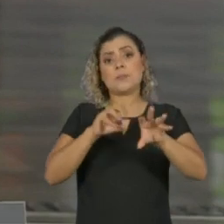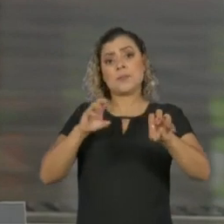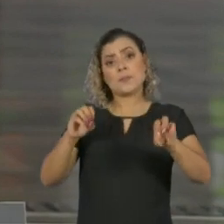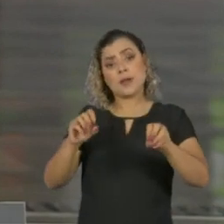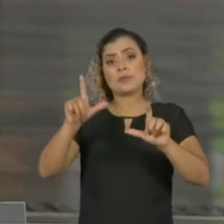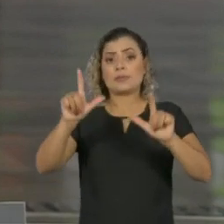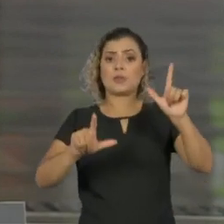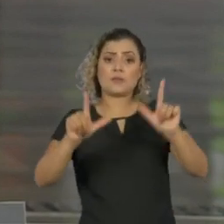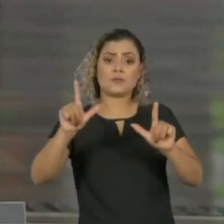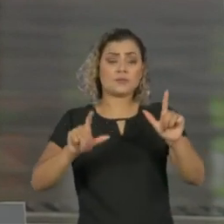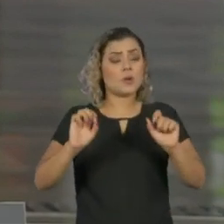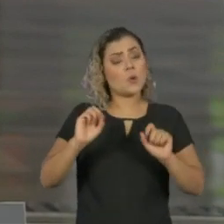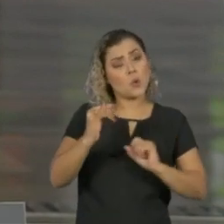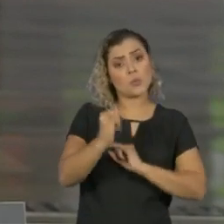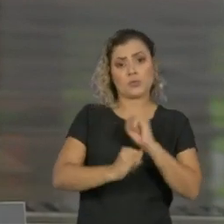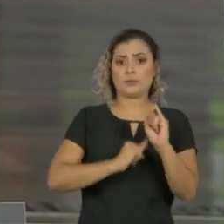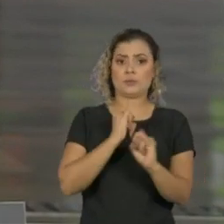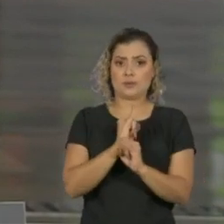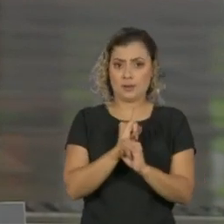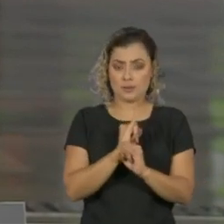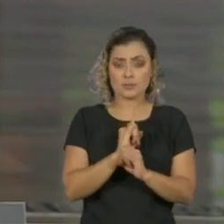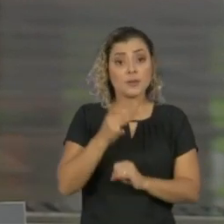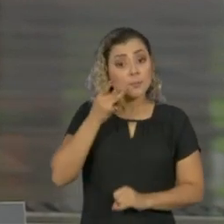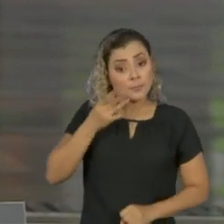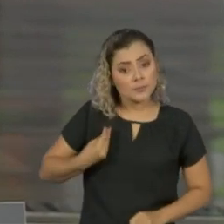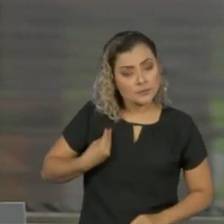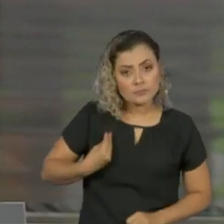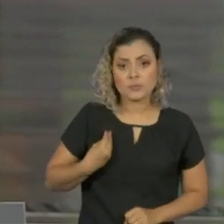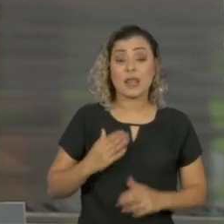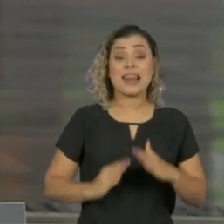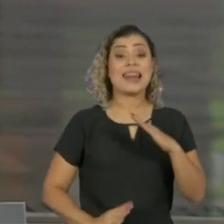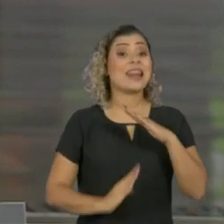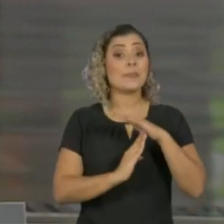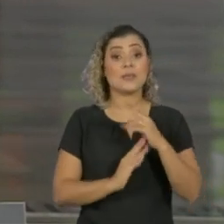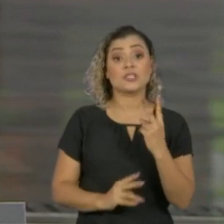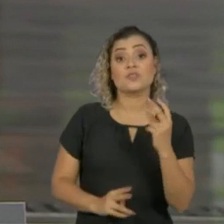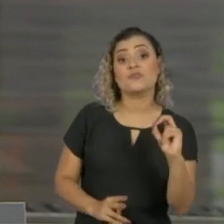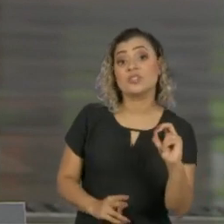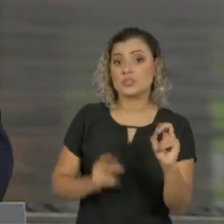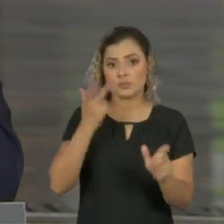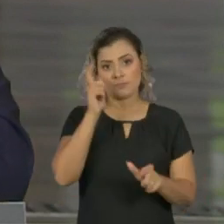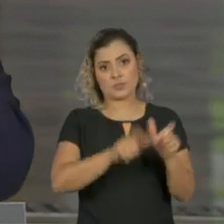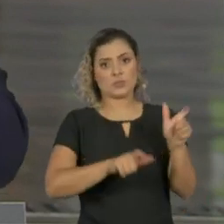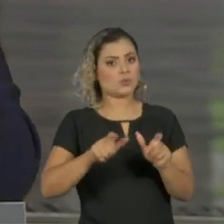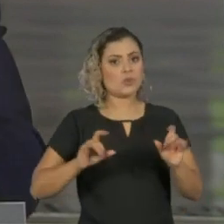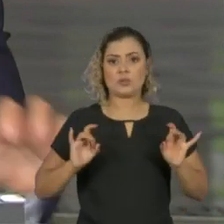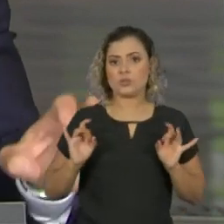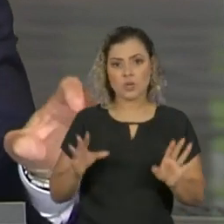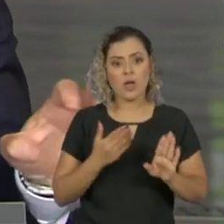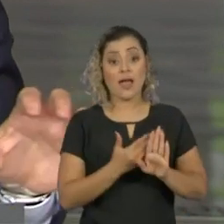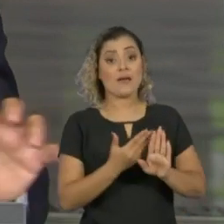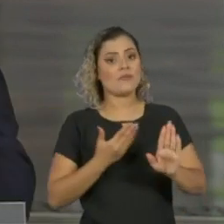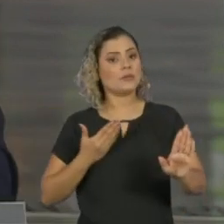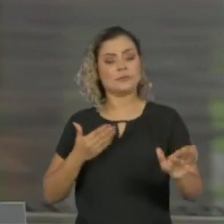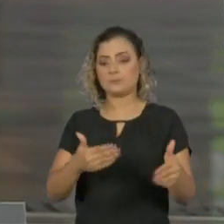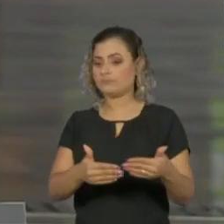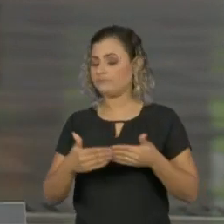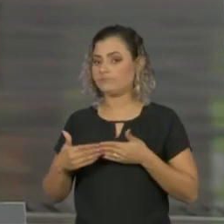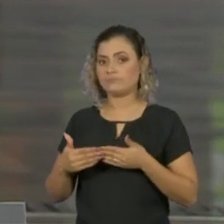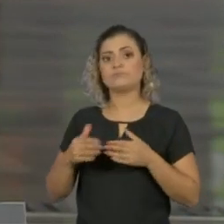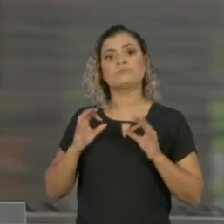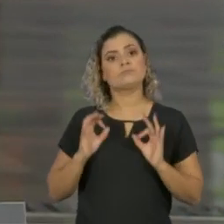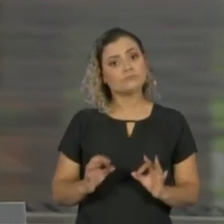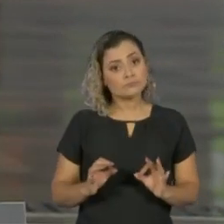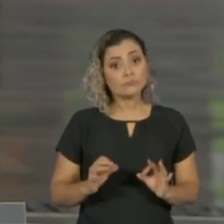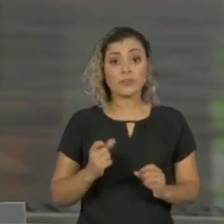ou através da internet. E presencialmente o limite 20 pessoas e isoladamente, separadamente, já